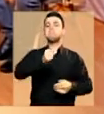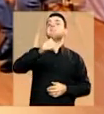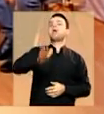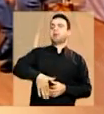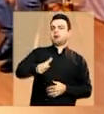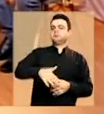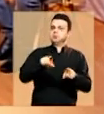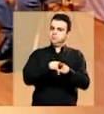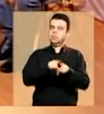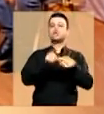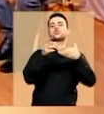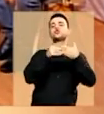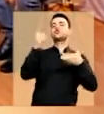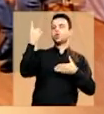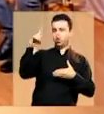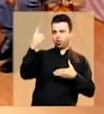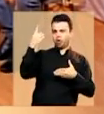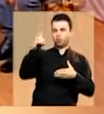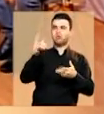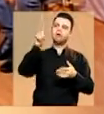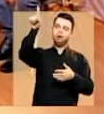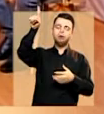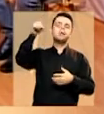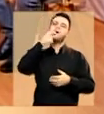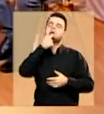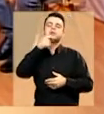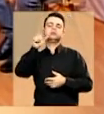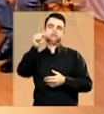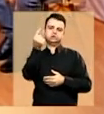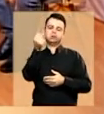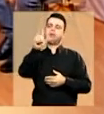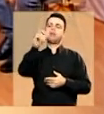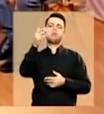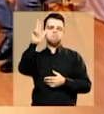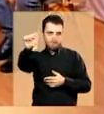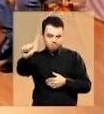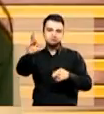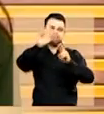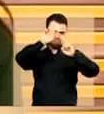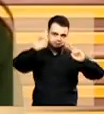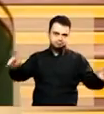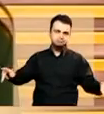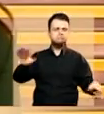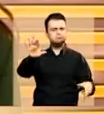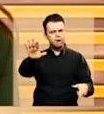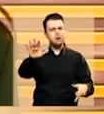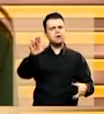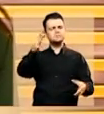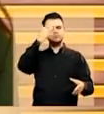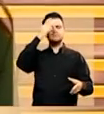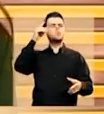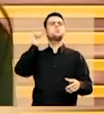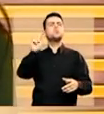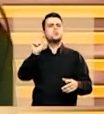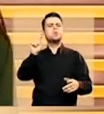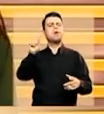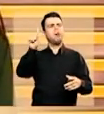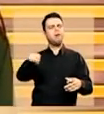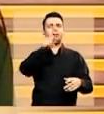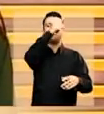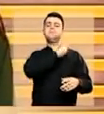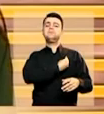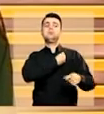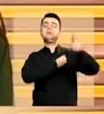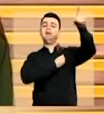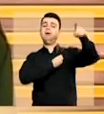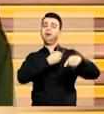do que o dólar americano, do que a libra na Inglaterra, né? Então isso faz diferença. Mas eu diria que tem muito a ver com a qualidade de vida,